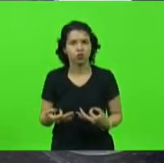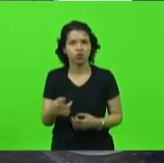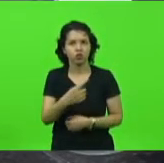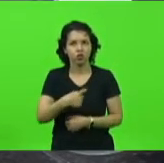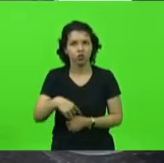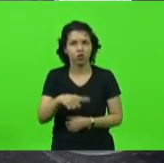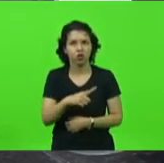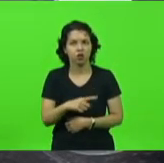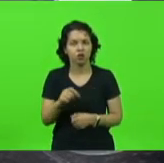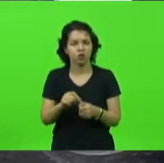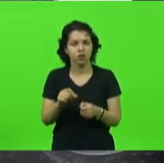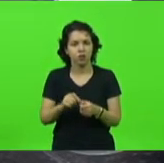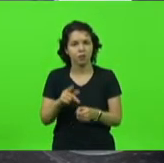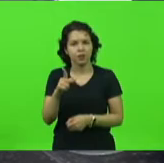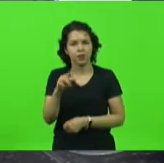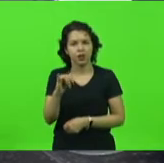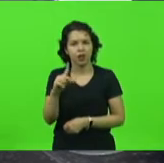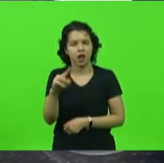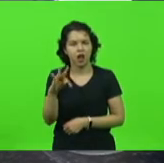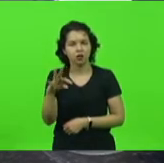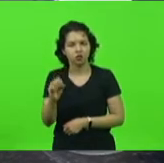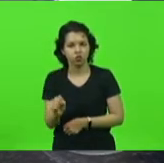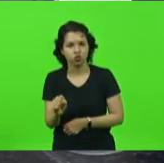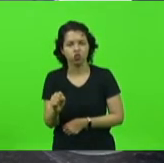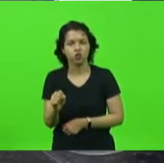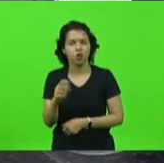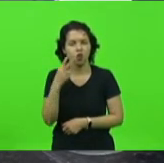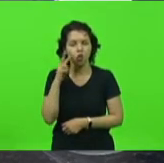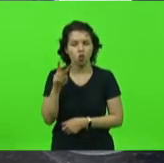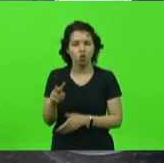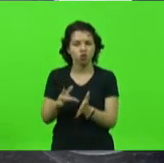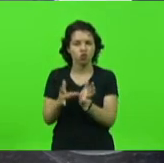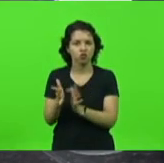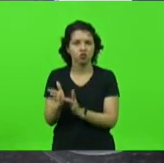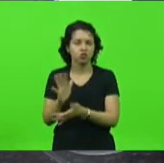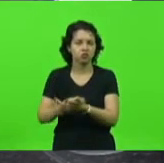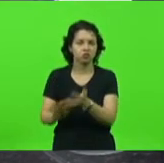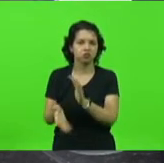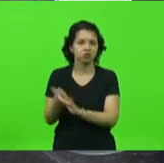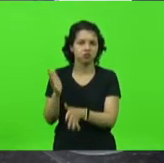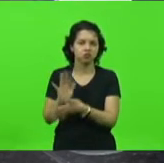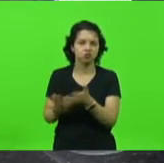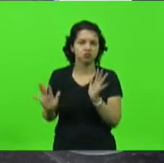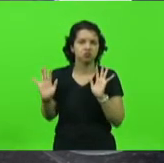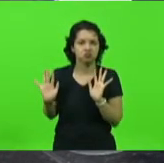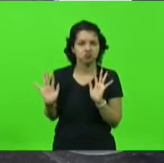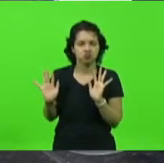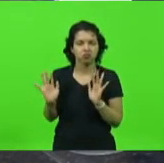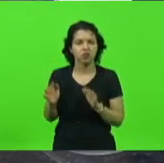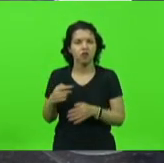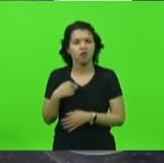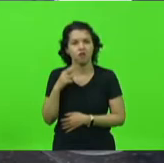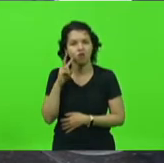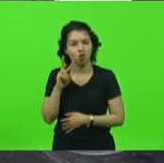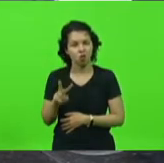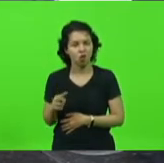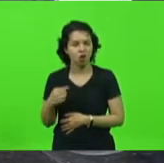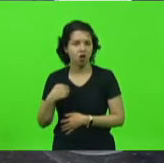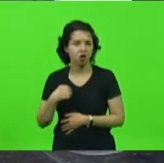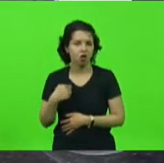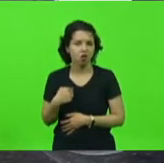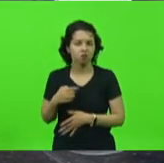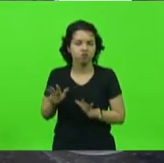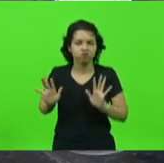igual Pilatos, que um dia olhou para Jesus e foi indiferente. Disse, ó, eu quero ficar indiferente a